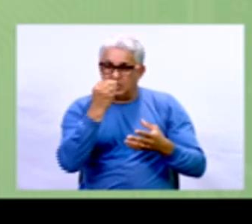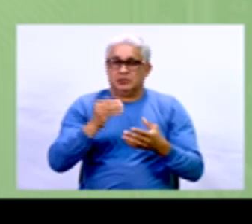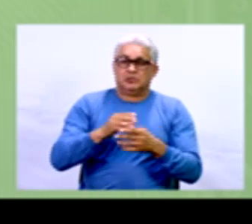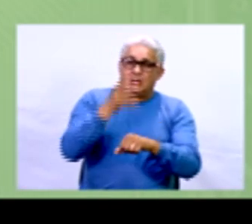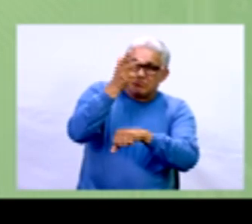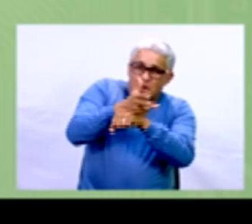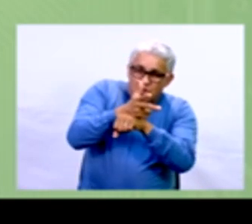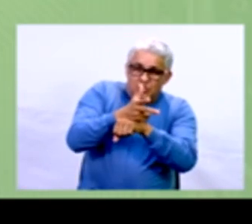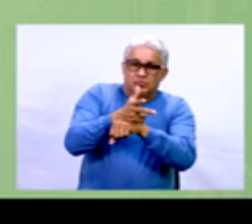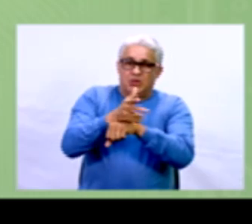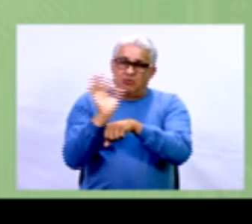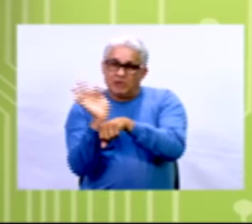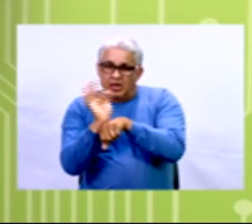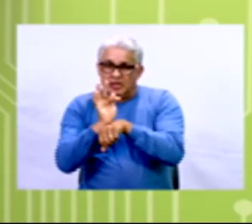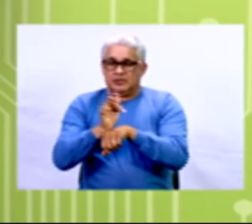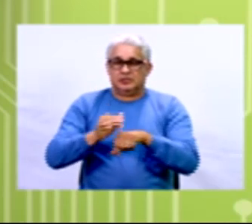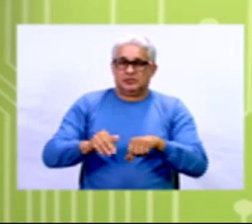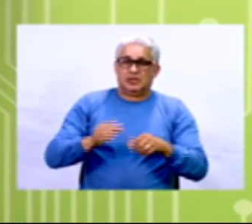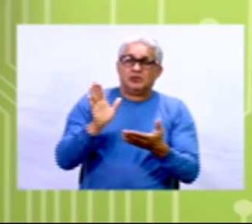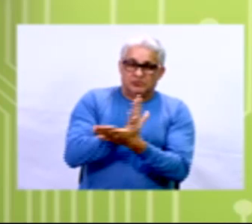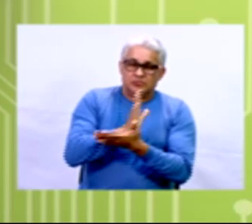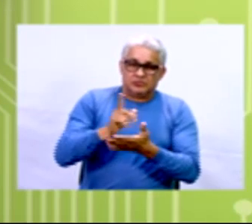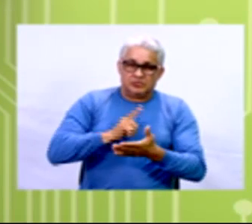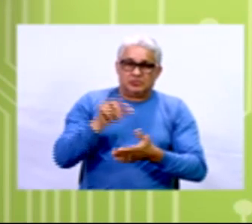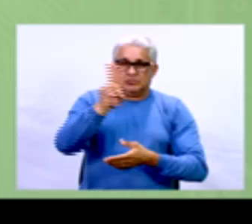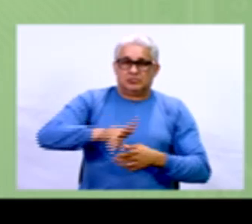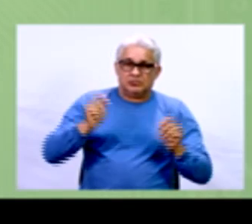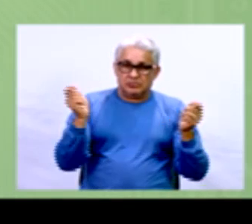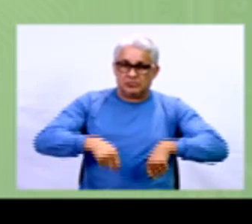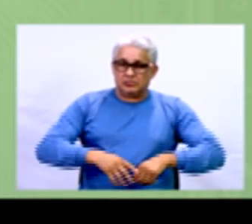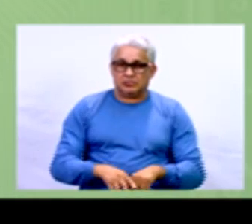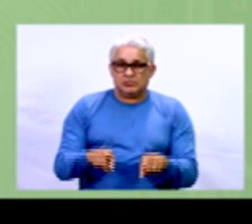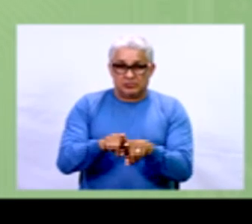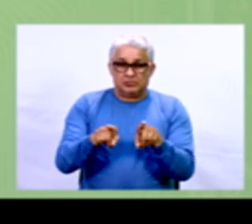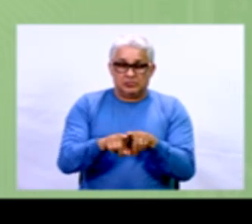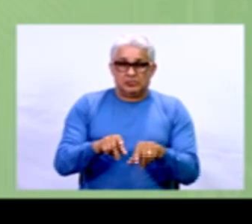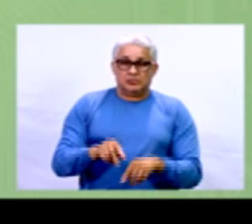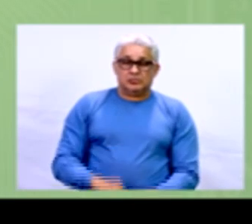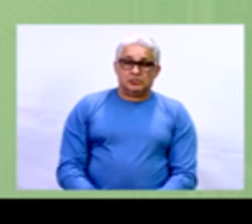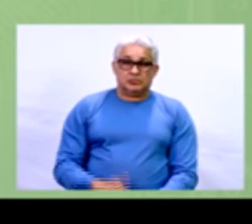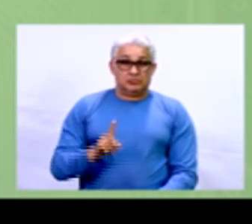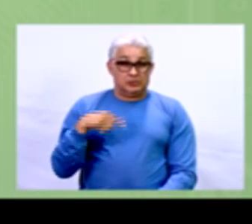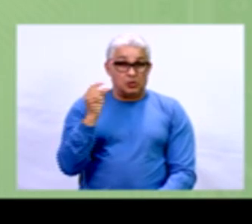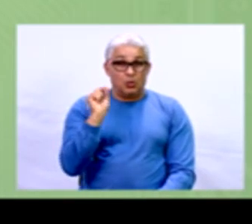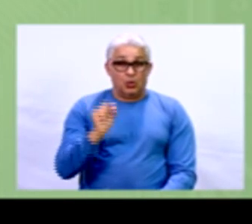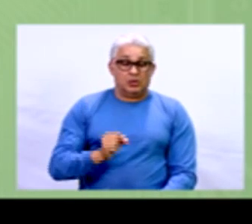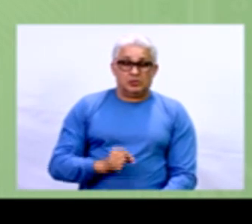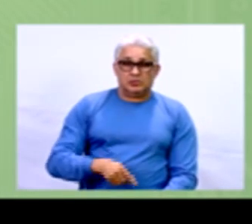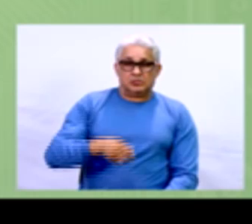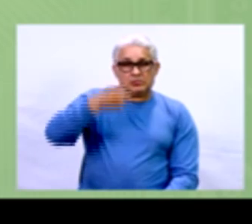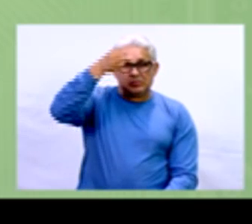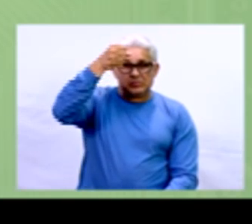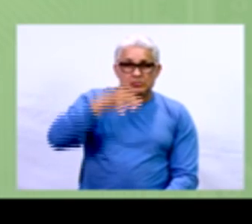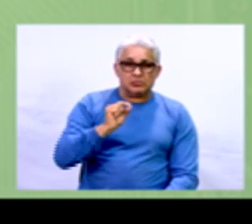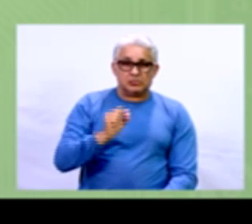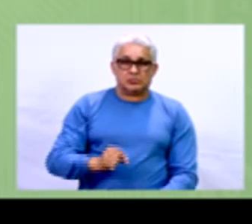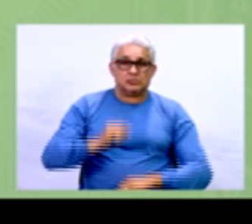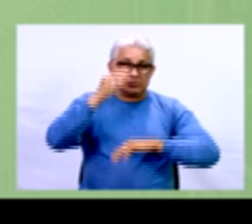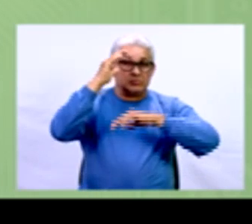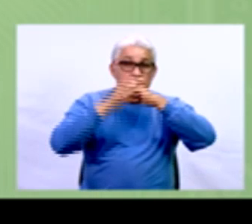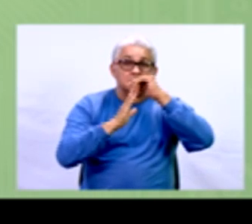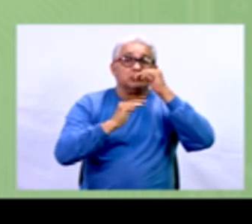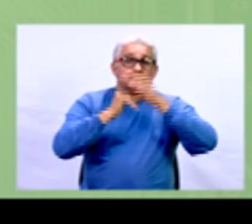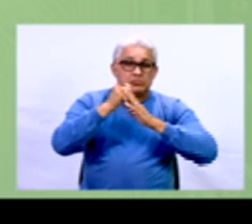aplicativos para desenvolver esses recursos. Também nós vamos, além disso, falar sobre um pouco